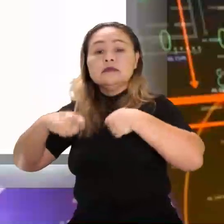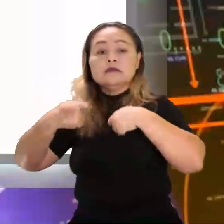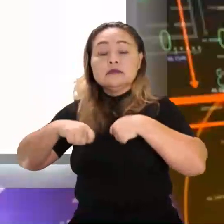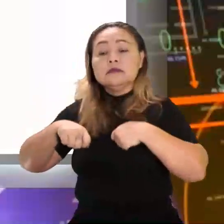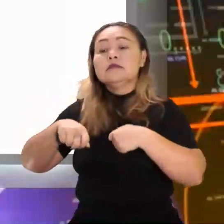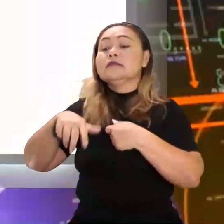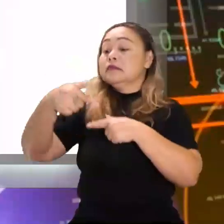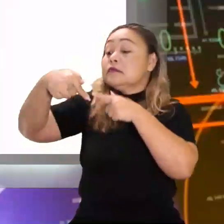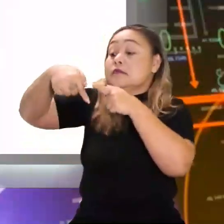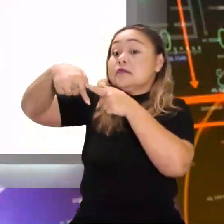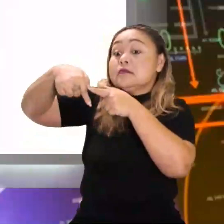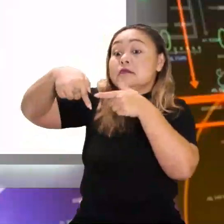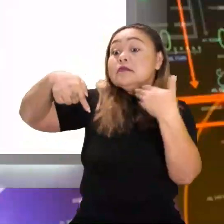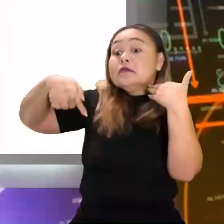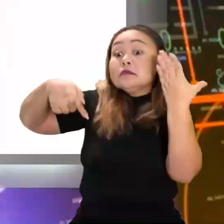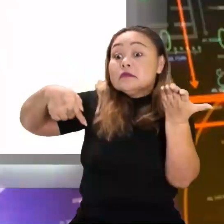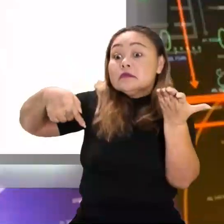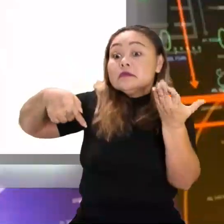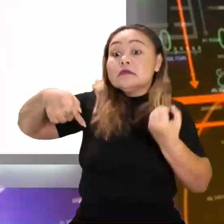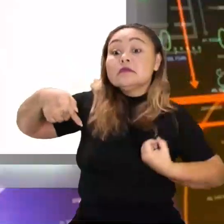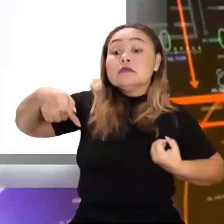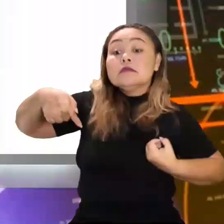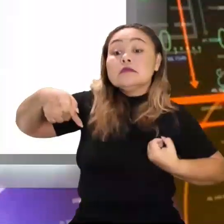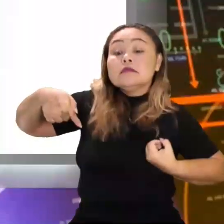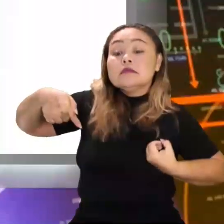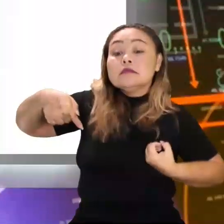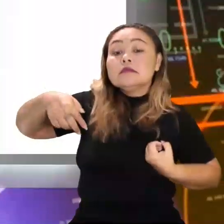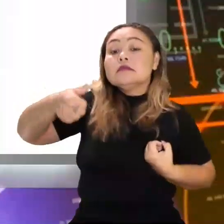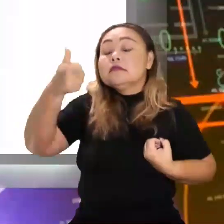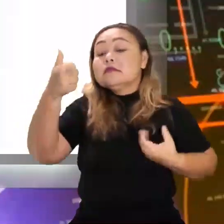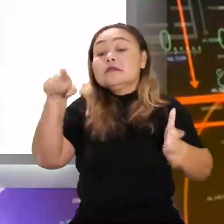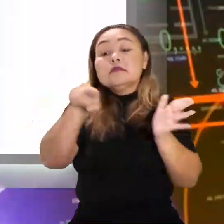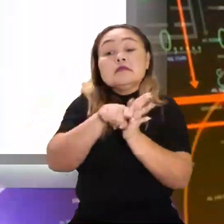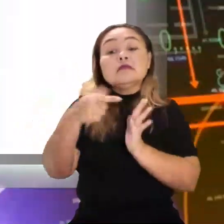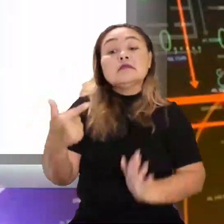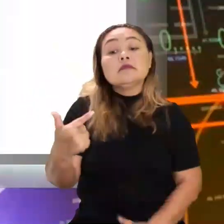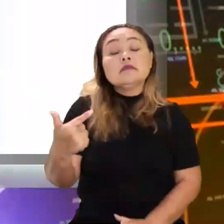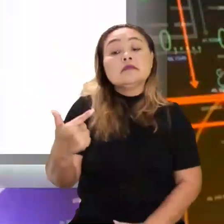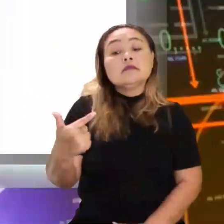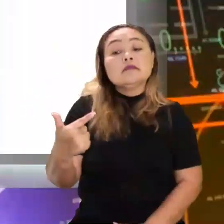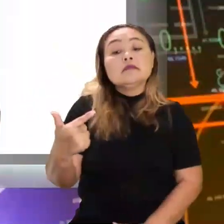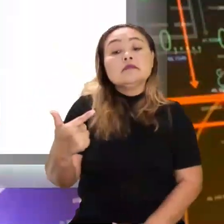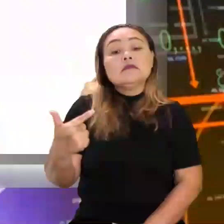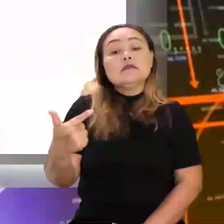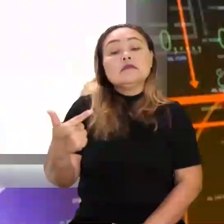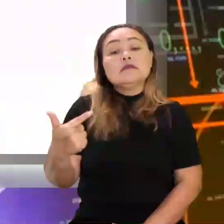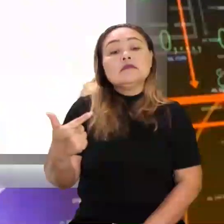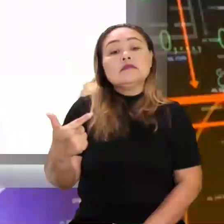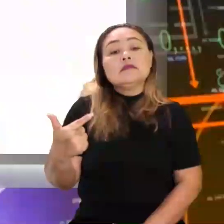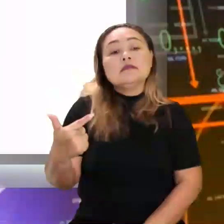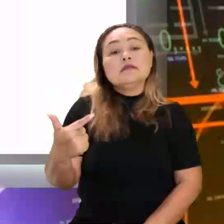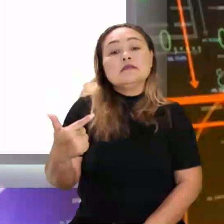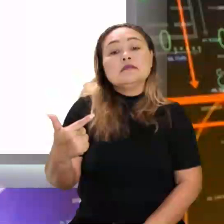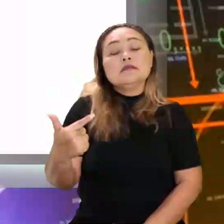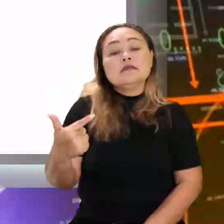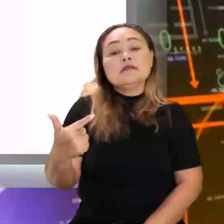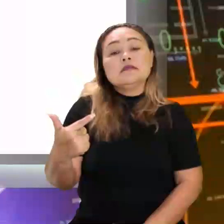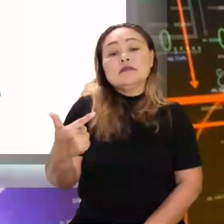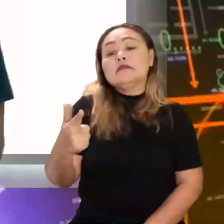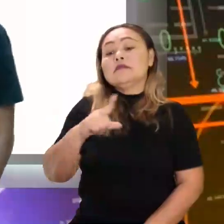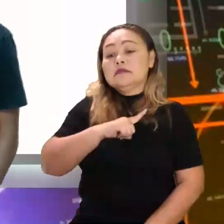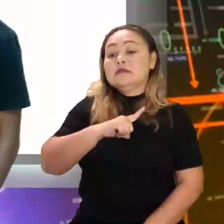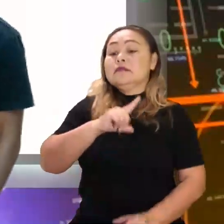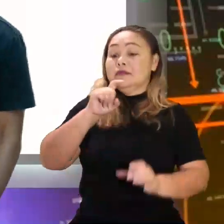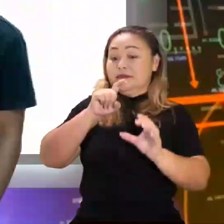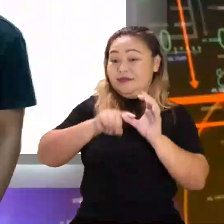saber a razão. Né? Mas de 1 para ir para menos 2, o que aconteceu? Ixi. Tirou, estava devendo